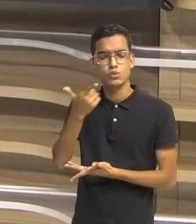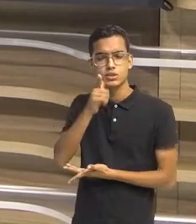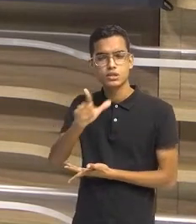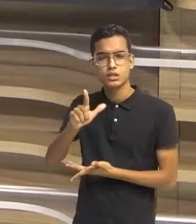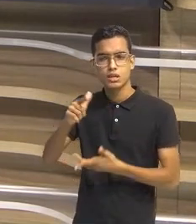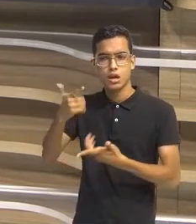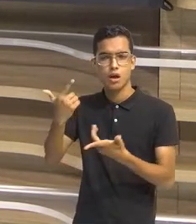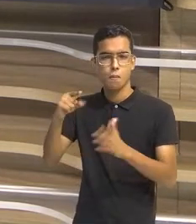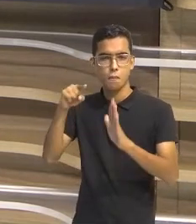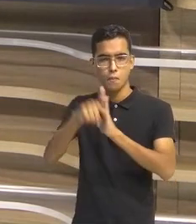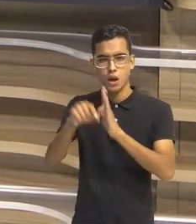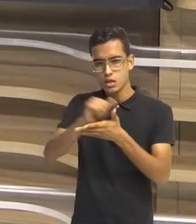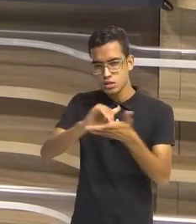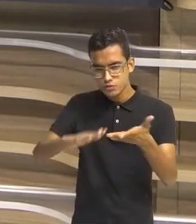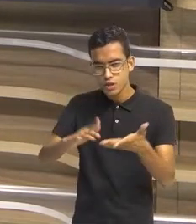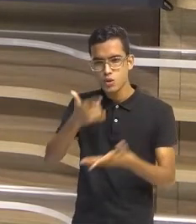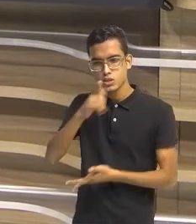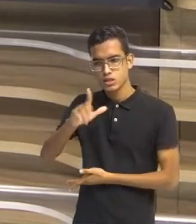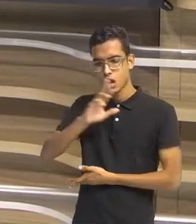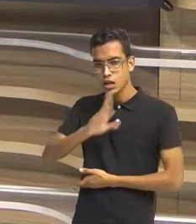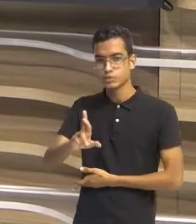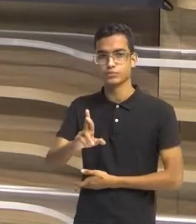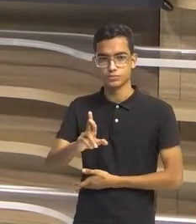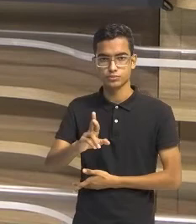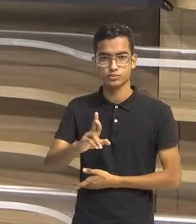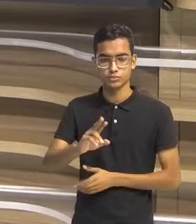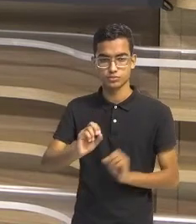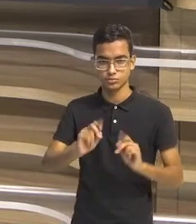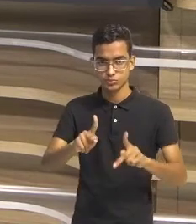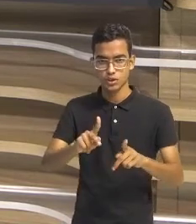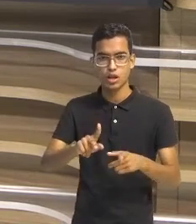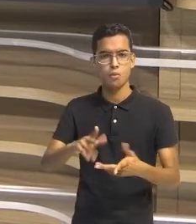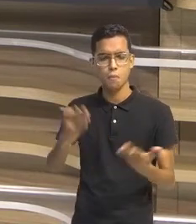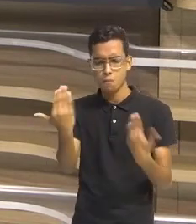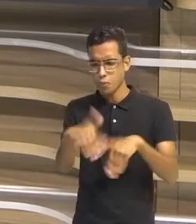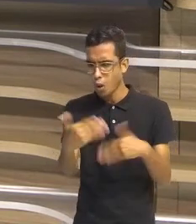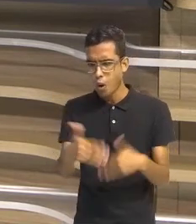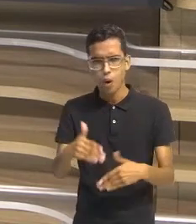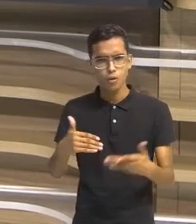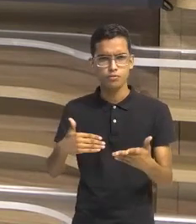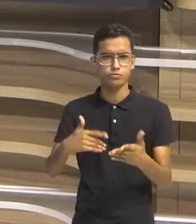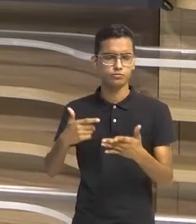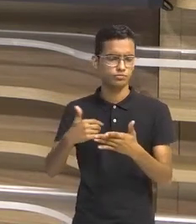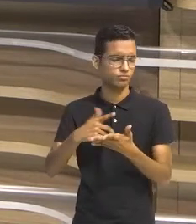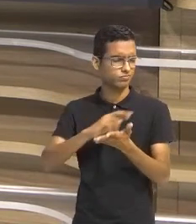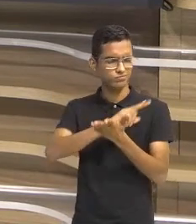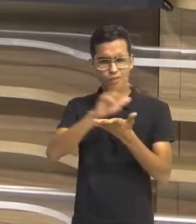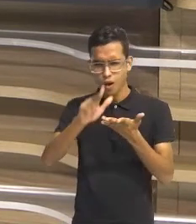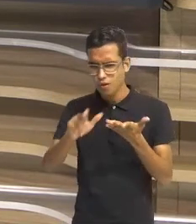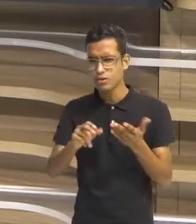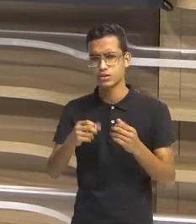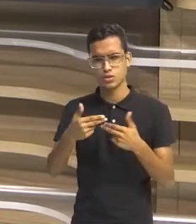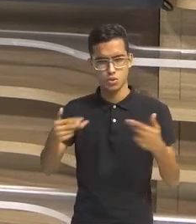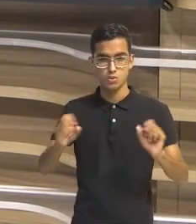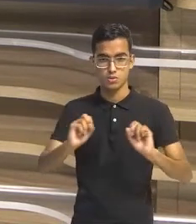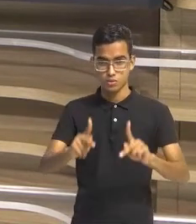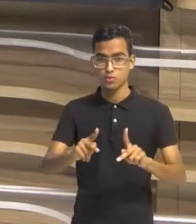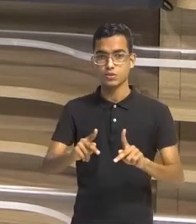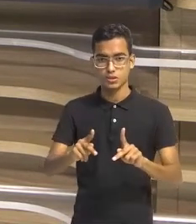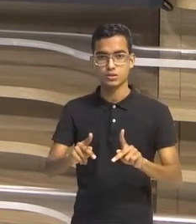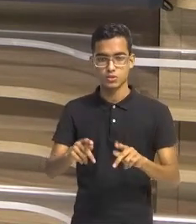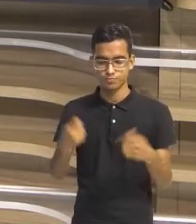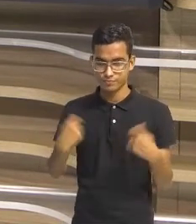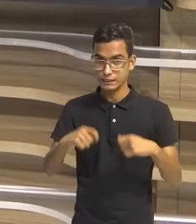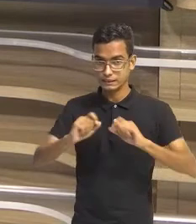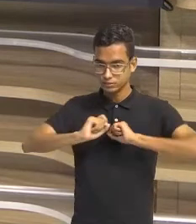exercícios, conseguir fazer o exercitando daqui a pouco, os simulados, tudo que vem pela frente. Lembrando que vocês têm vestibular esse ano, hein? Então